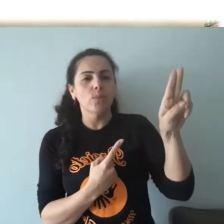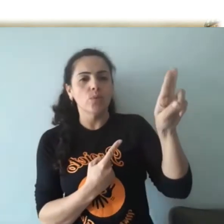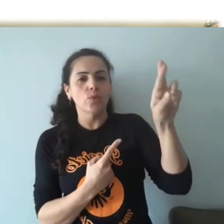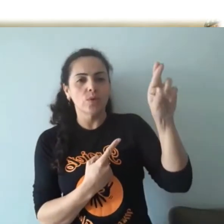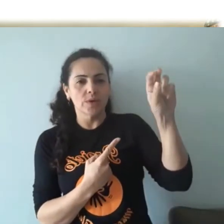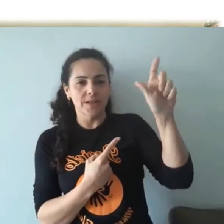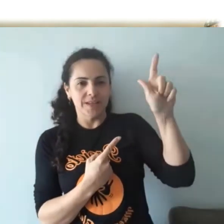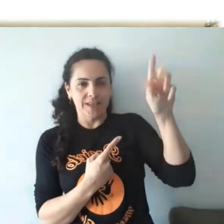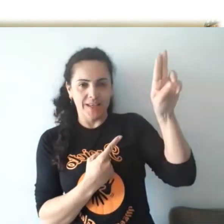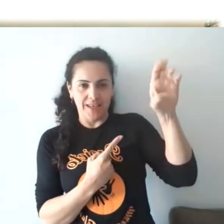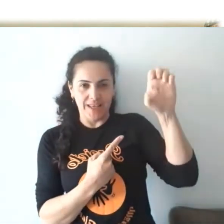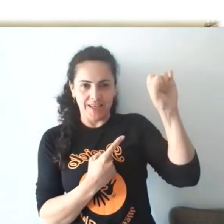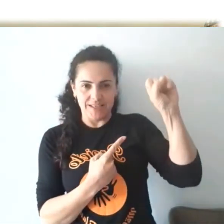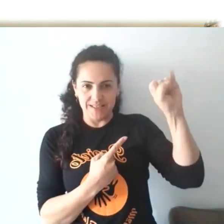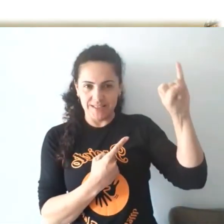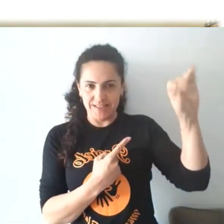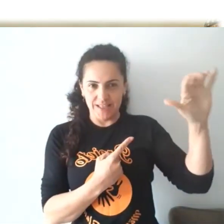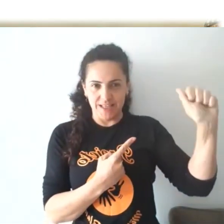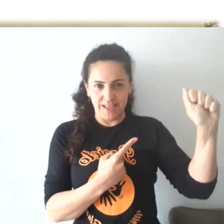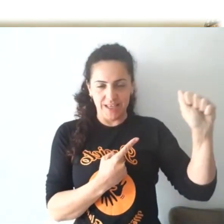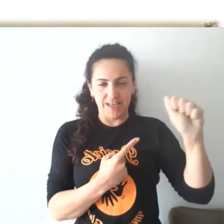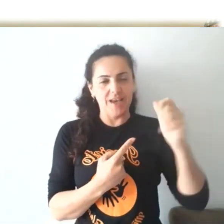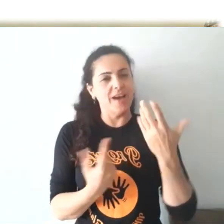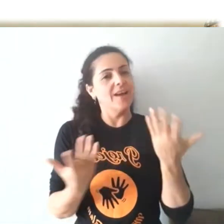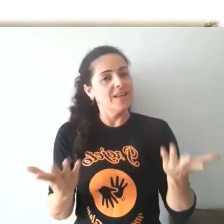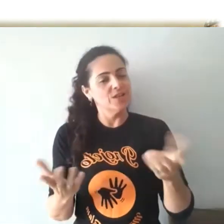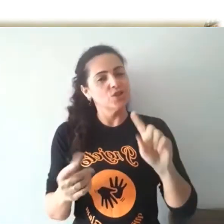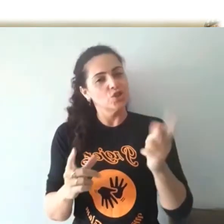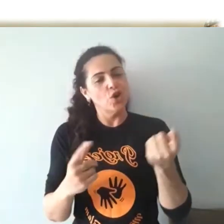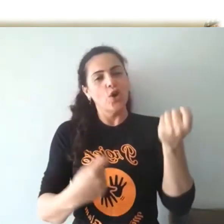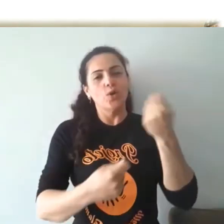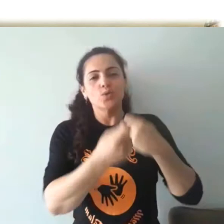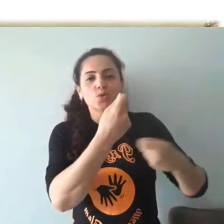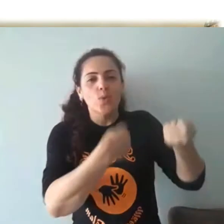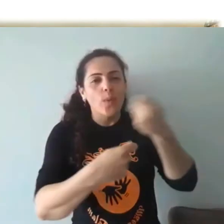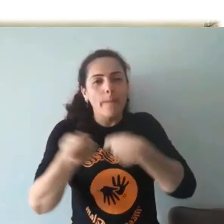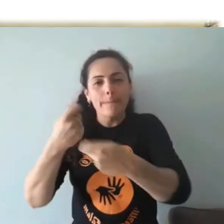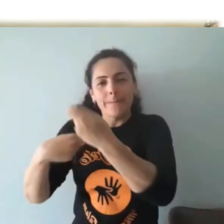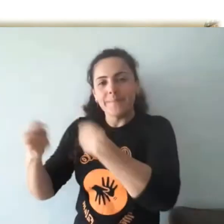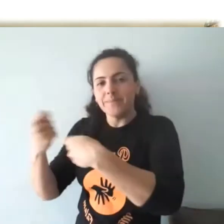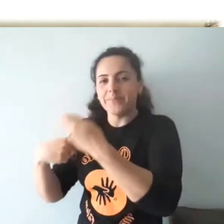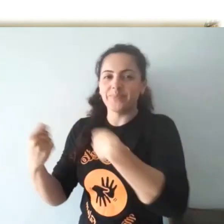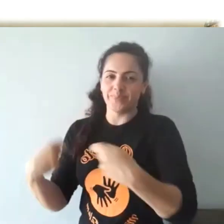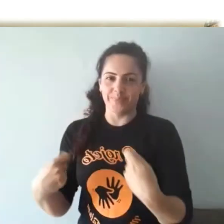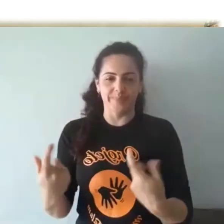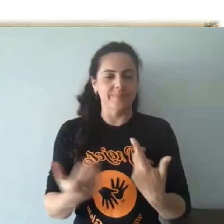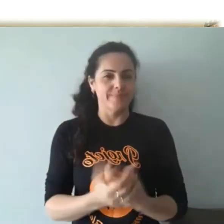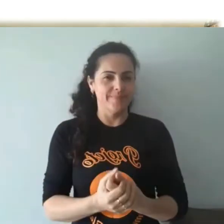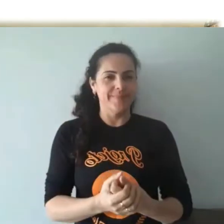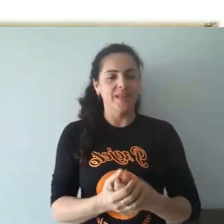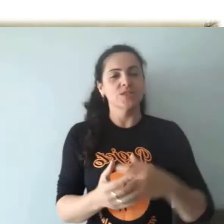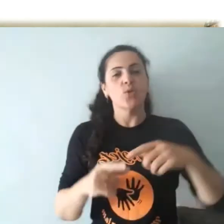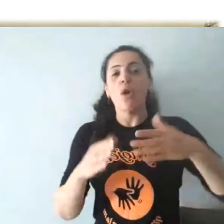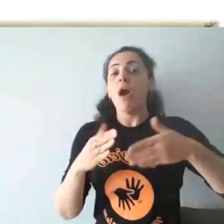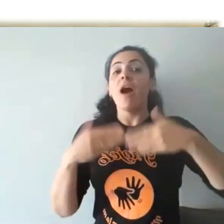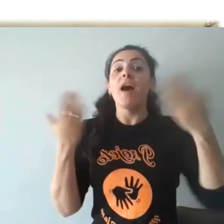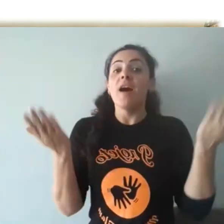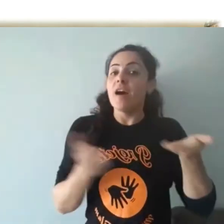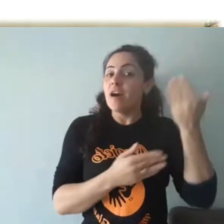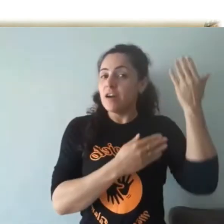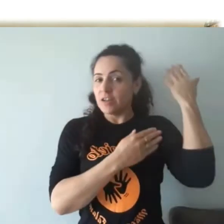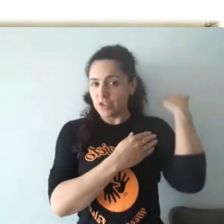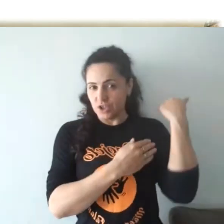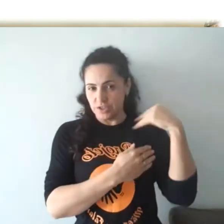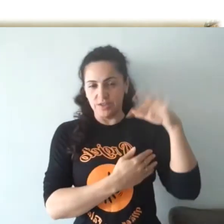outra característica que diferencia da Idade Média é o trabalho livre e assalariado, onde na Idade Média a gente não tem